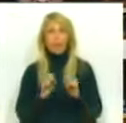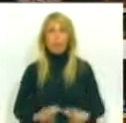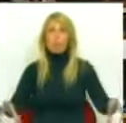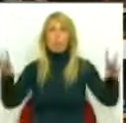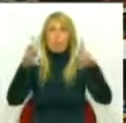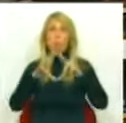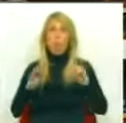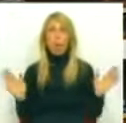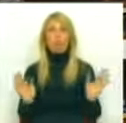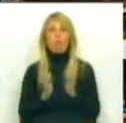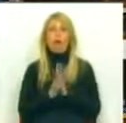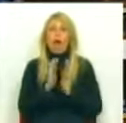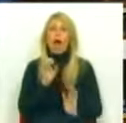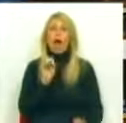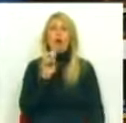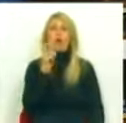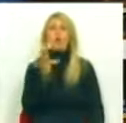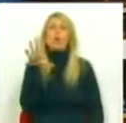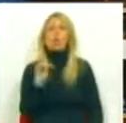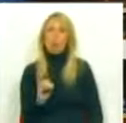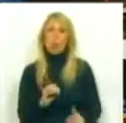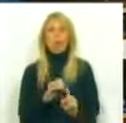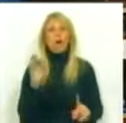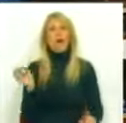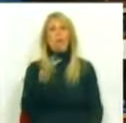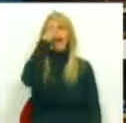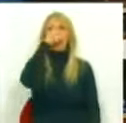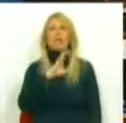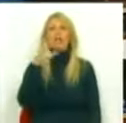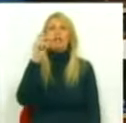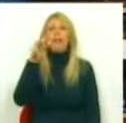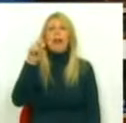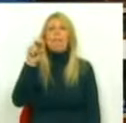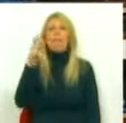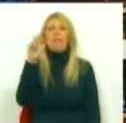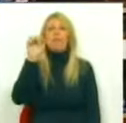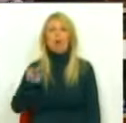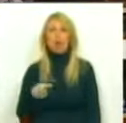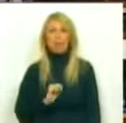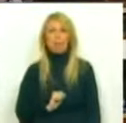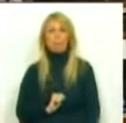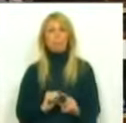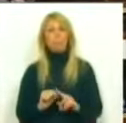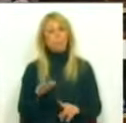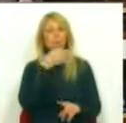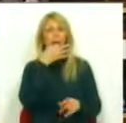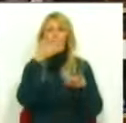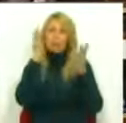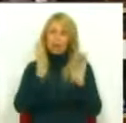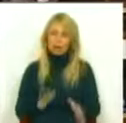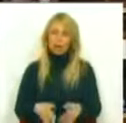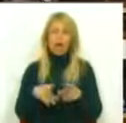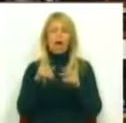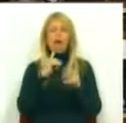socialismo português, o Primeiro-Ministro Cameron. Muito bem. Senhor Primeiro-Ministro, falei já do Programa de Ajustamento